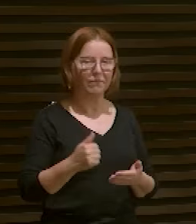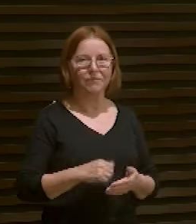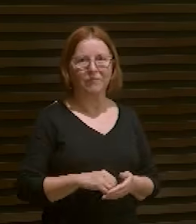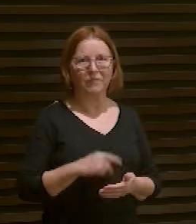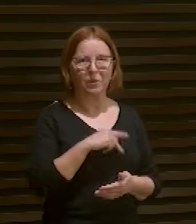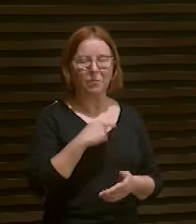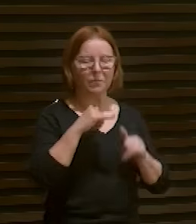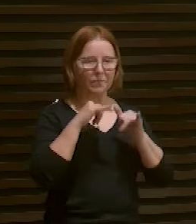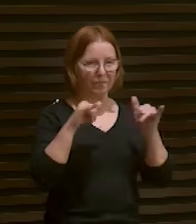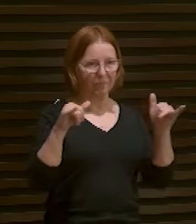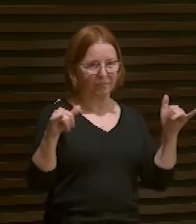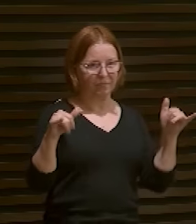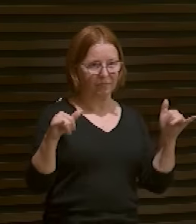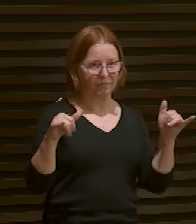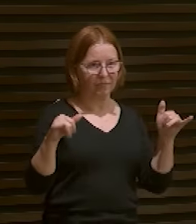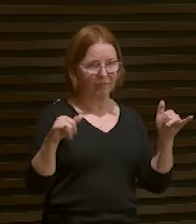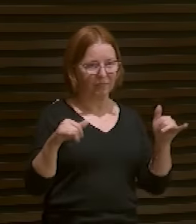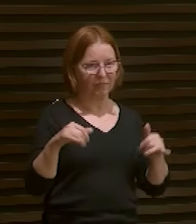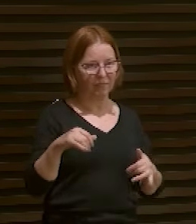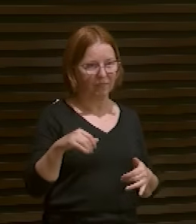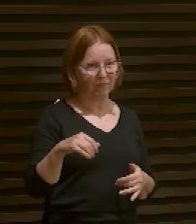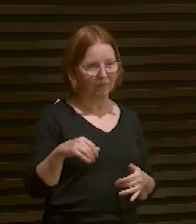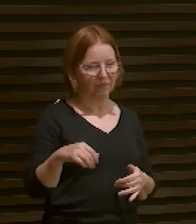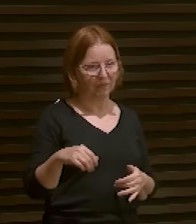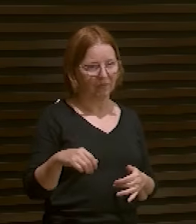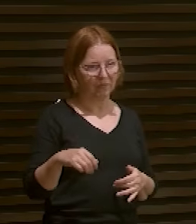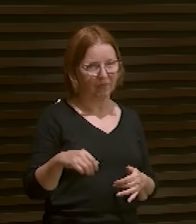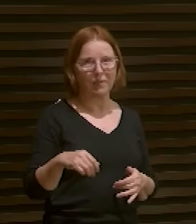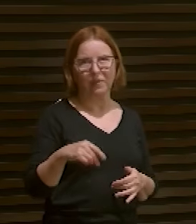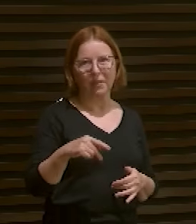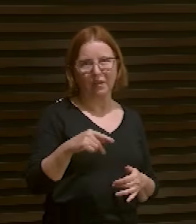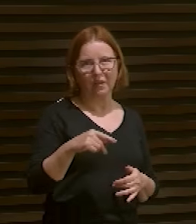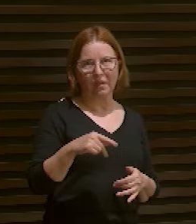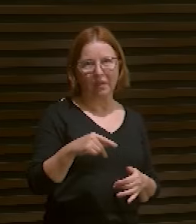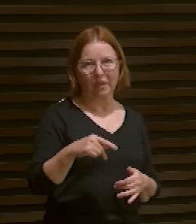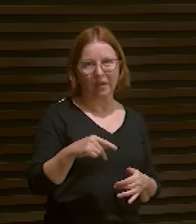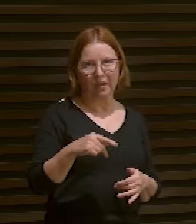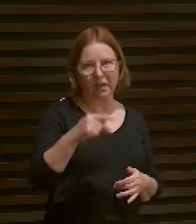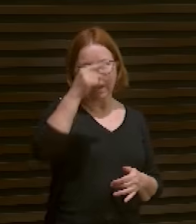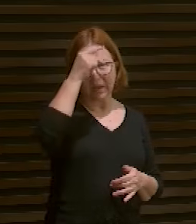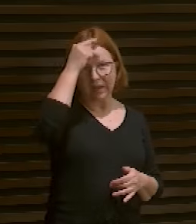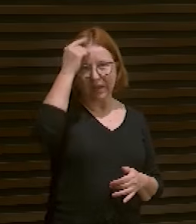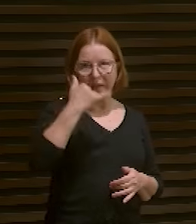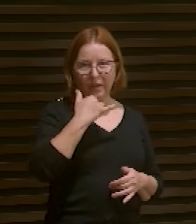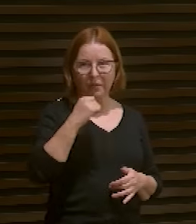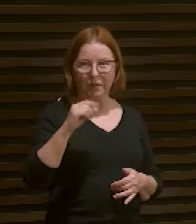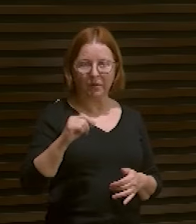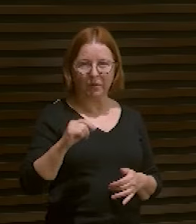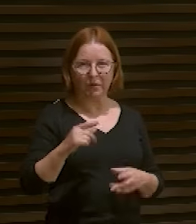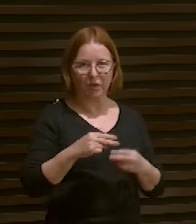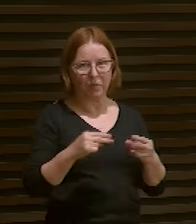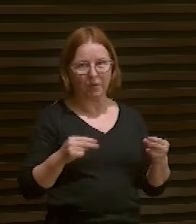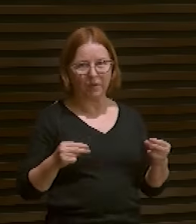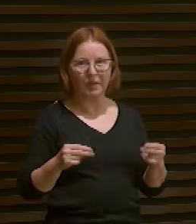Paulo diz assim: quem perdoais alguma coisa, também eu perdoo. Porque de fato, o